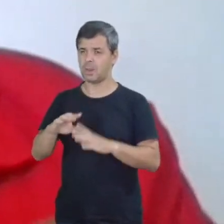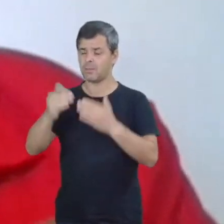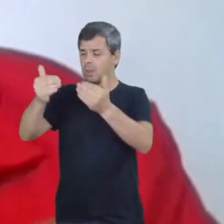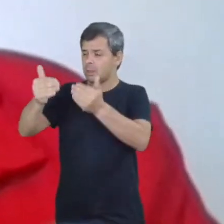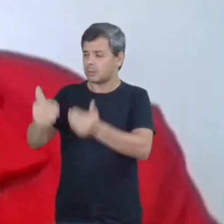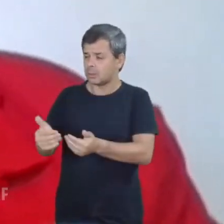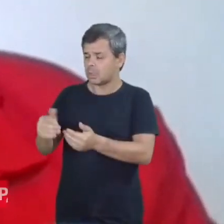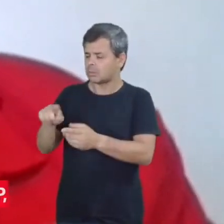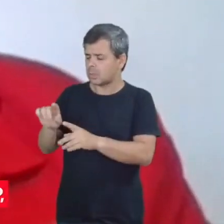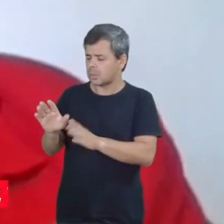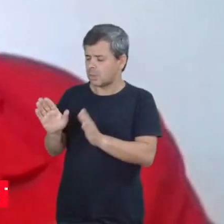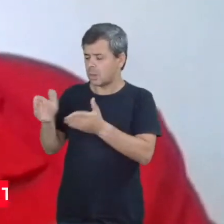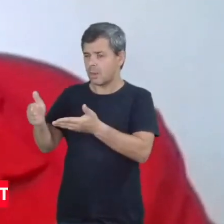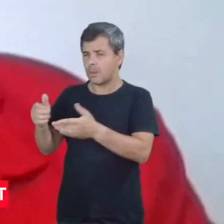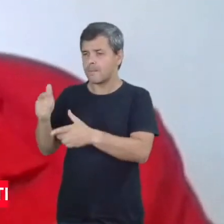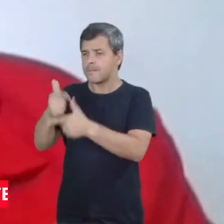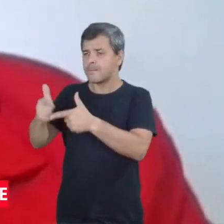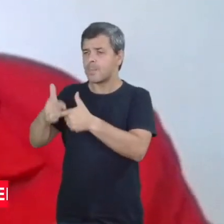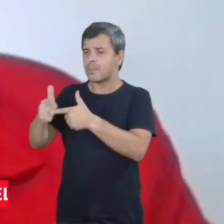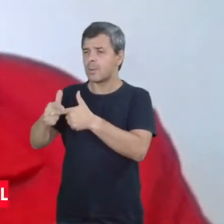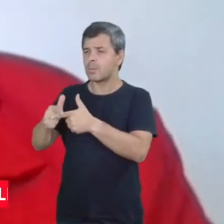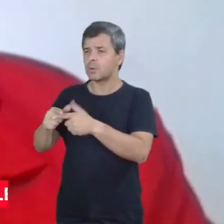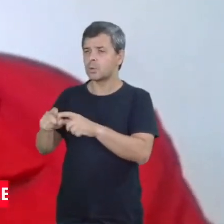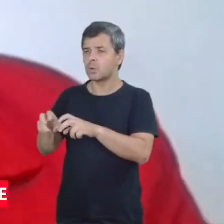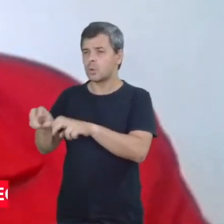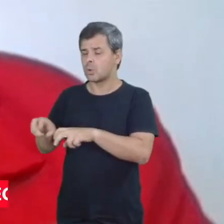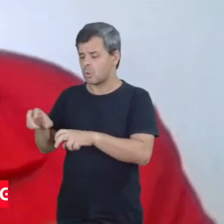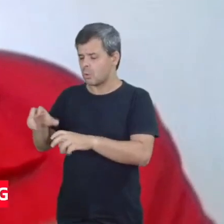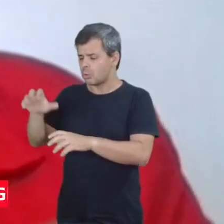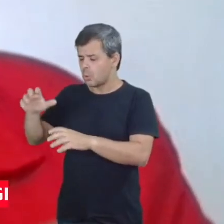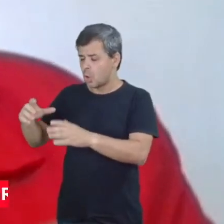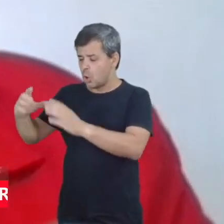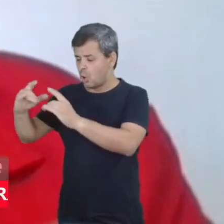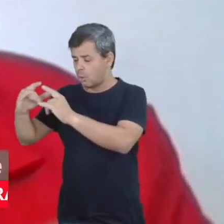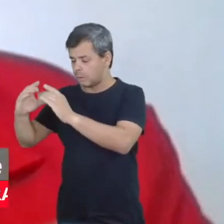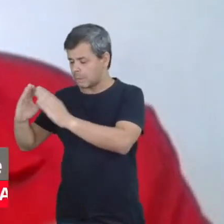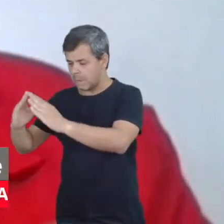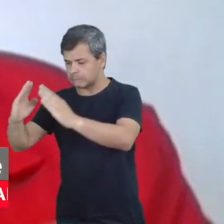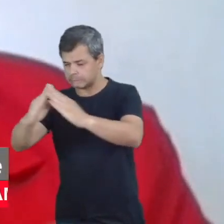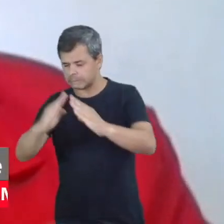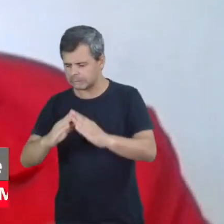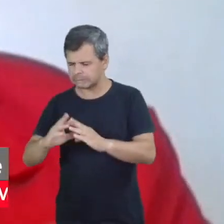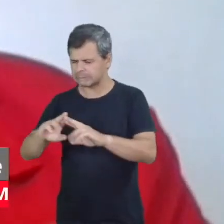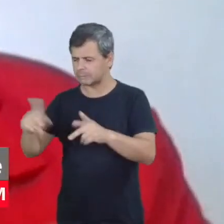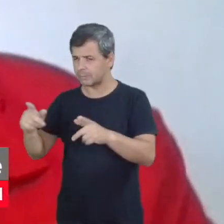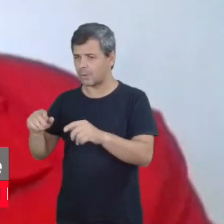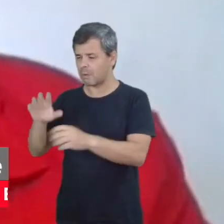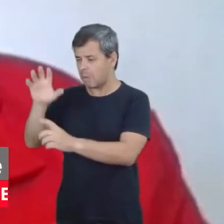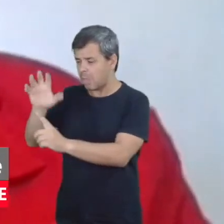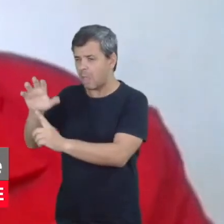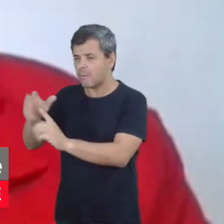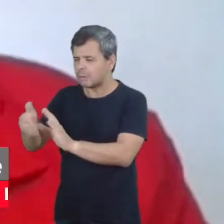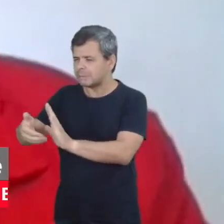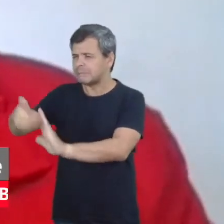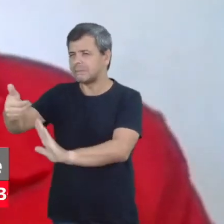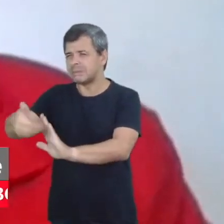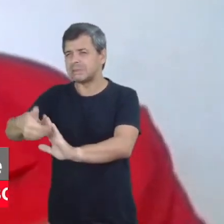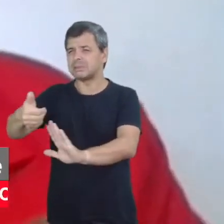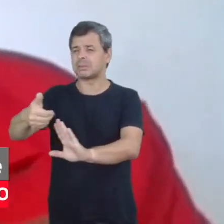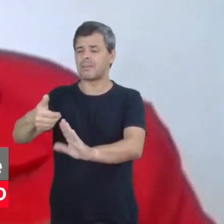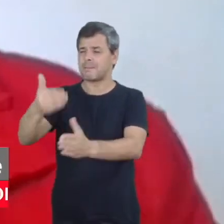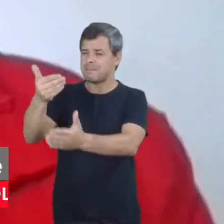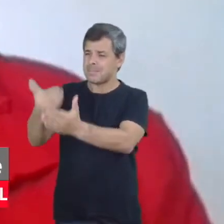dessa tragédia também vários assentamentos nossos foram atingidos. Nós temos quase 300 famílias que foram desalojadas, que perderam